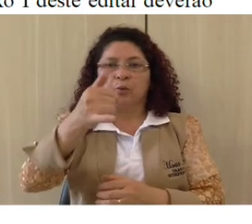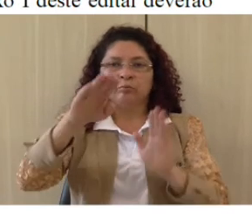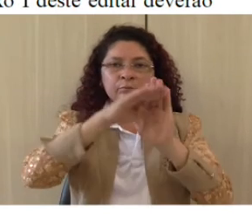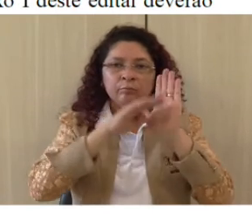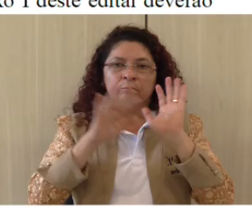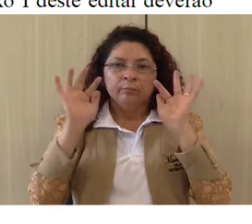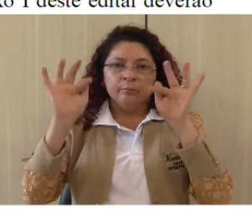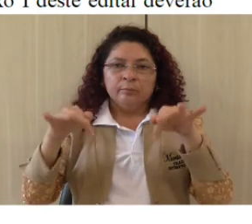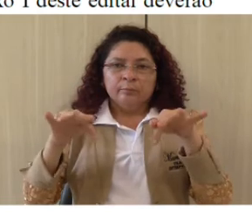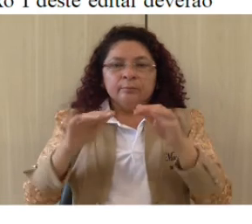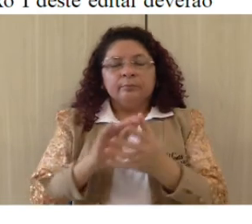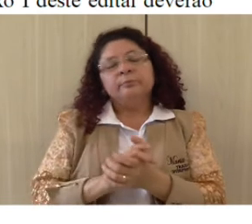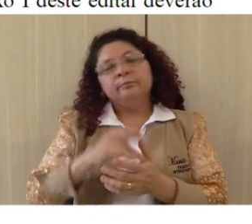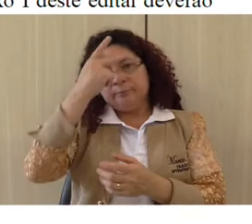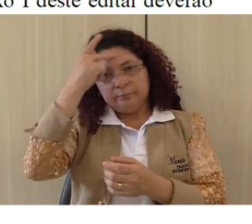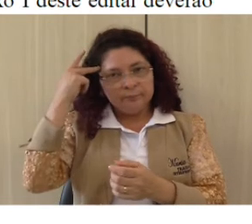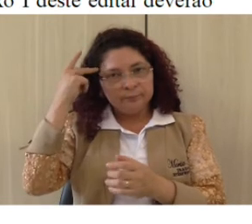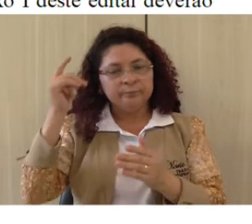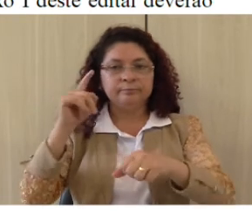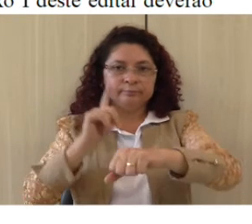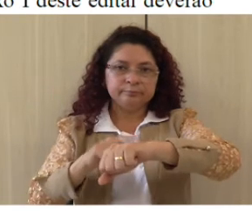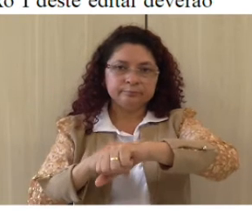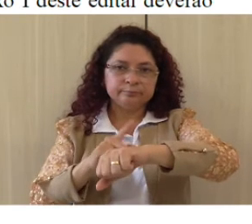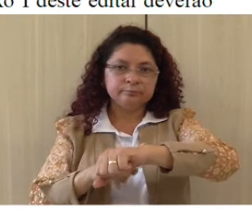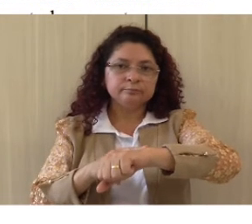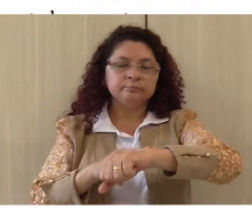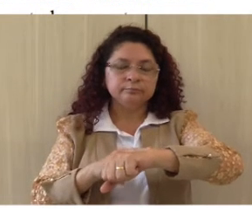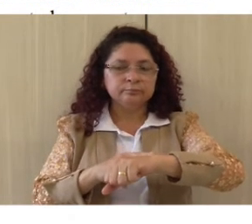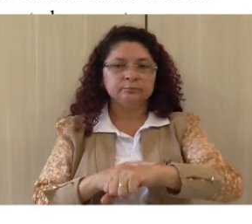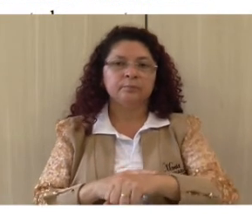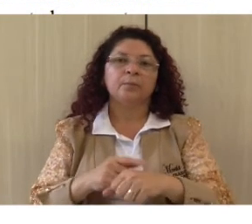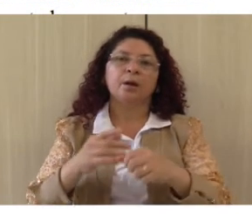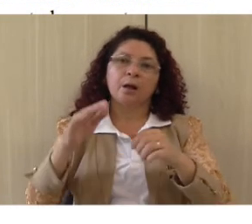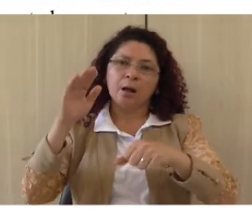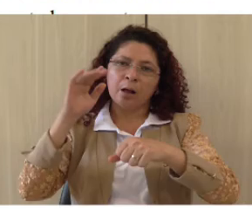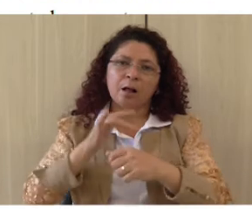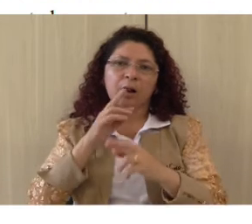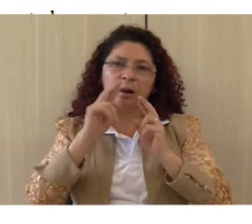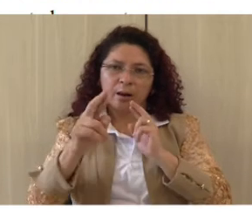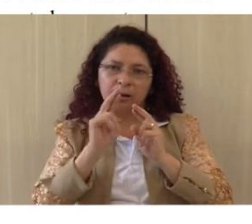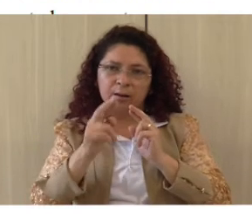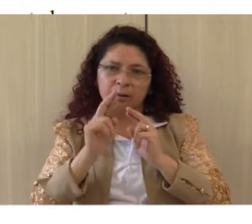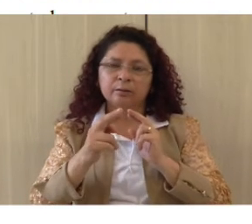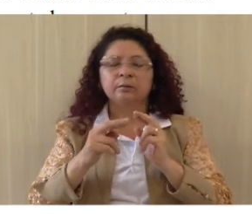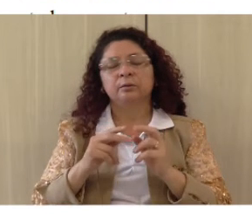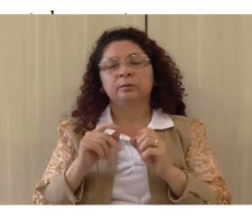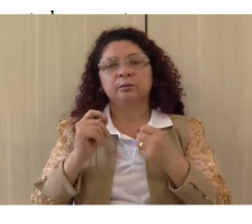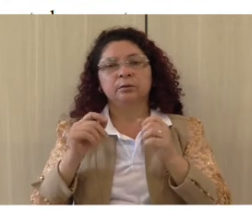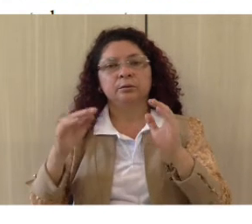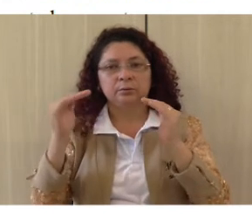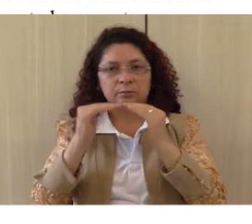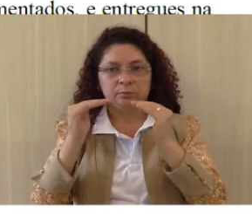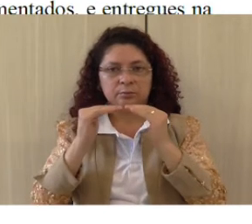etapa. O candidato terá o prazo para interpor recurso à comissão do processo de seleção, de acordo